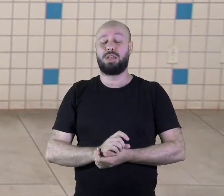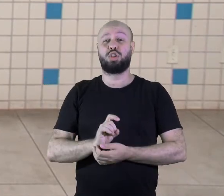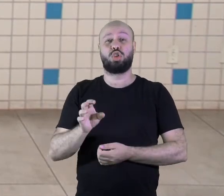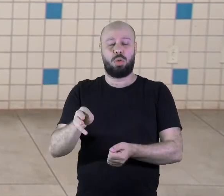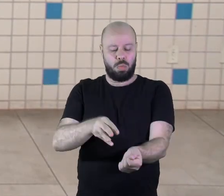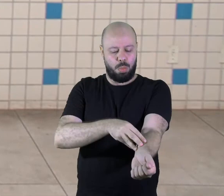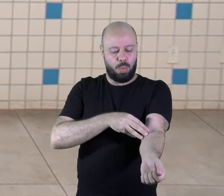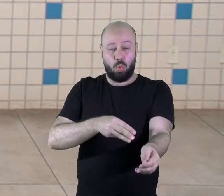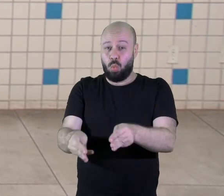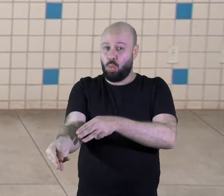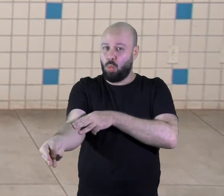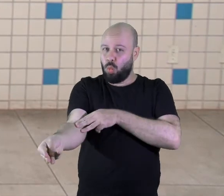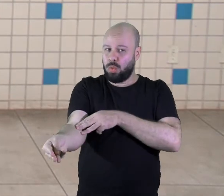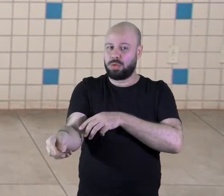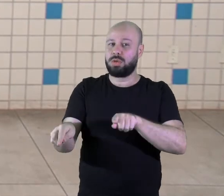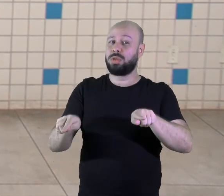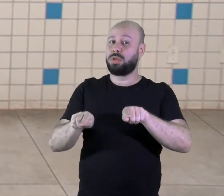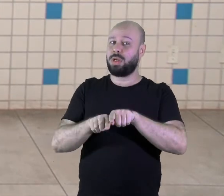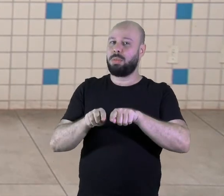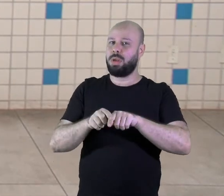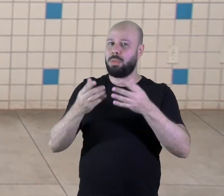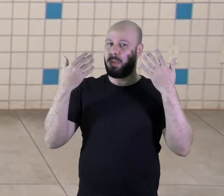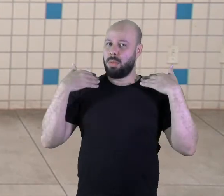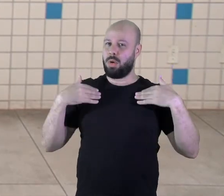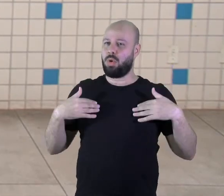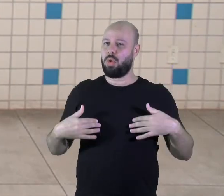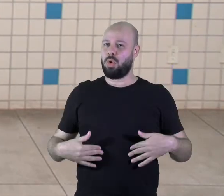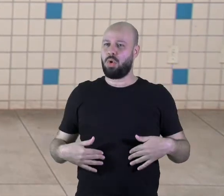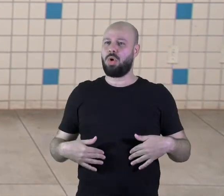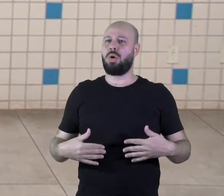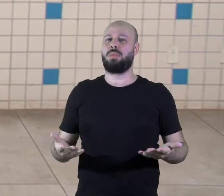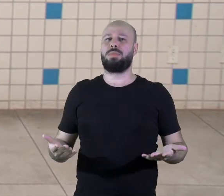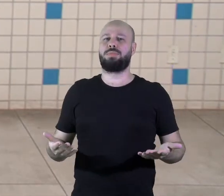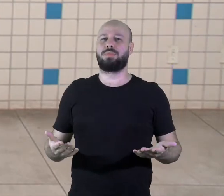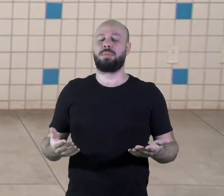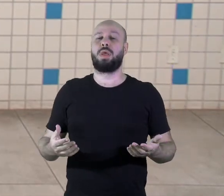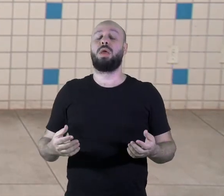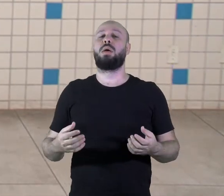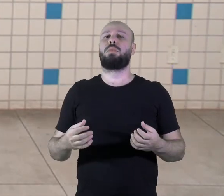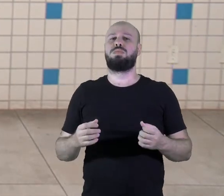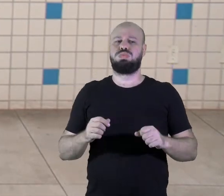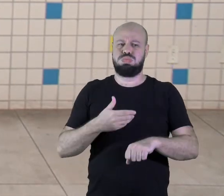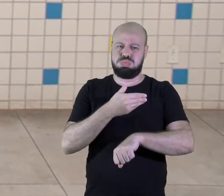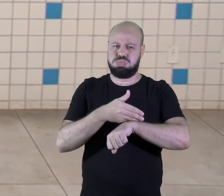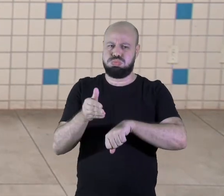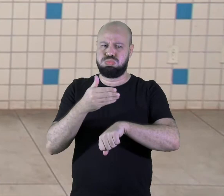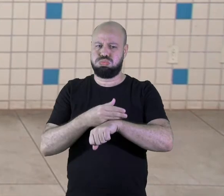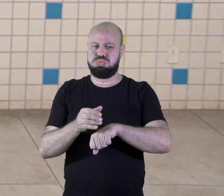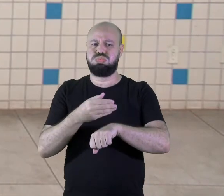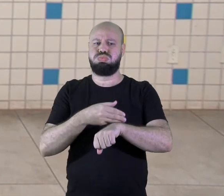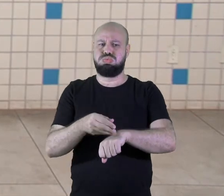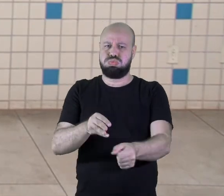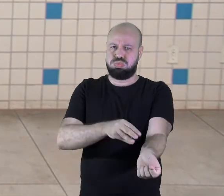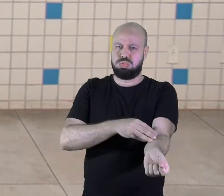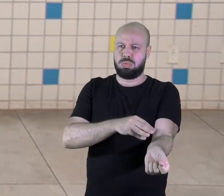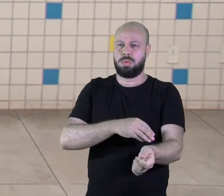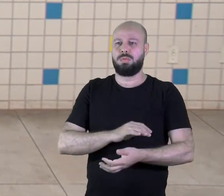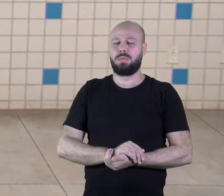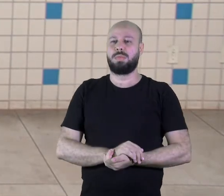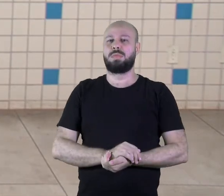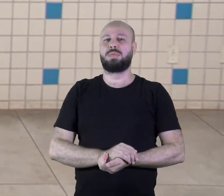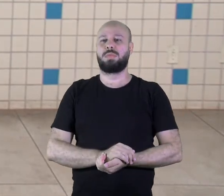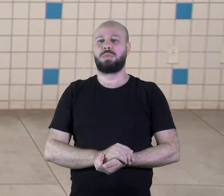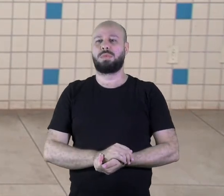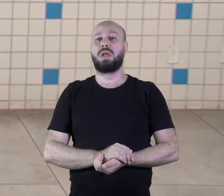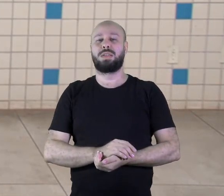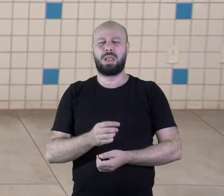musculatura, mas também para quê? Para o nosso músculo. Para exercitar o nosso músculo. Lembra da aula passada que eu falei quando a gente